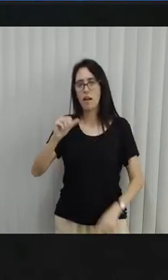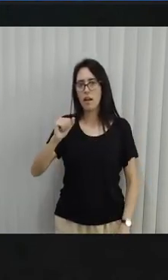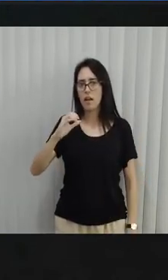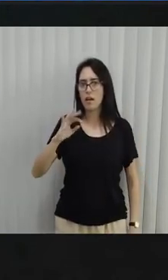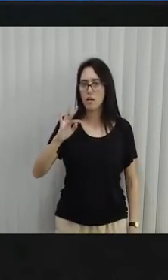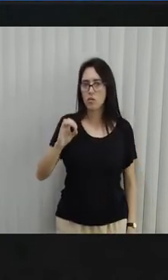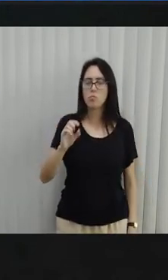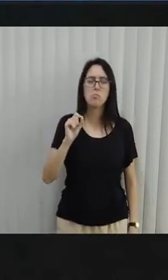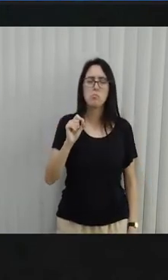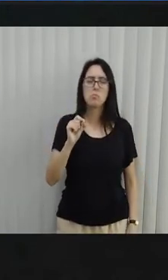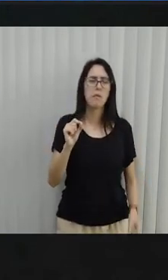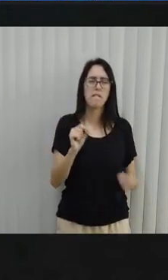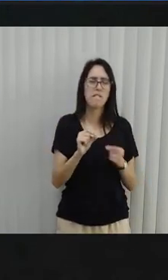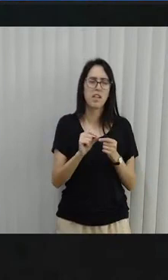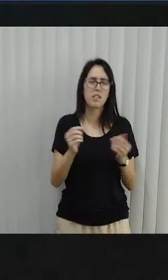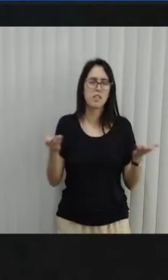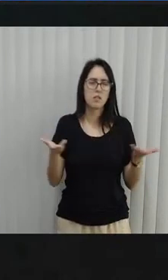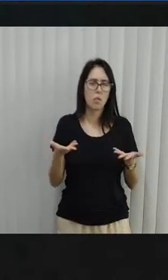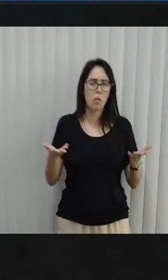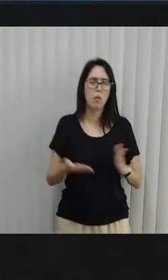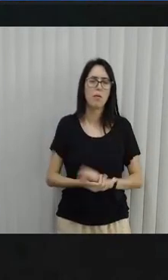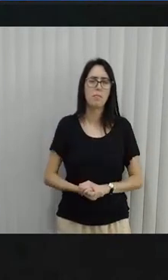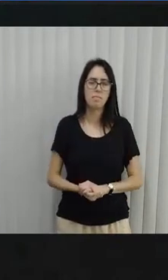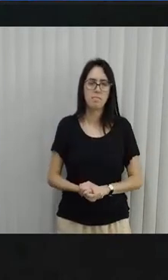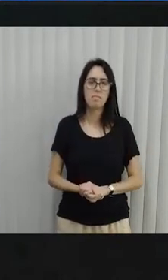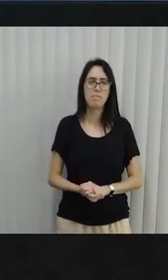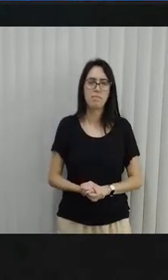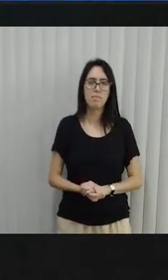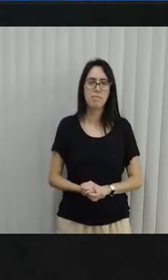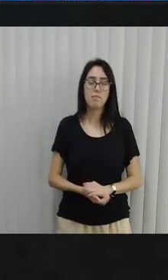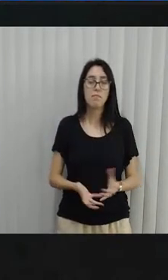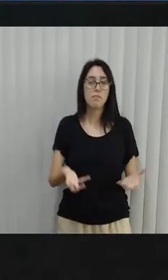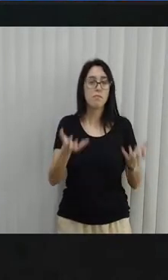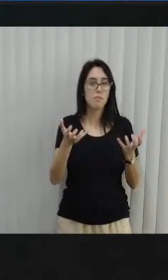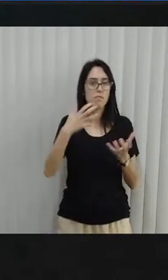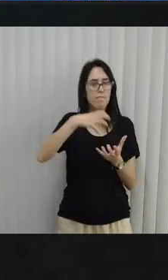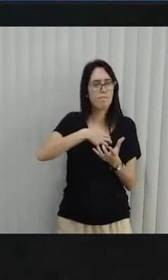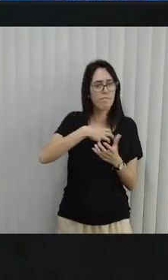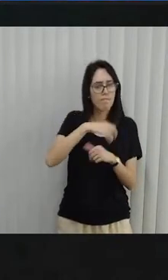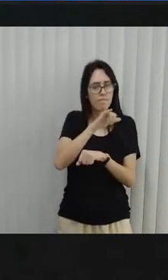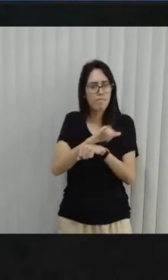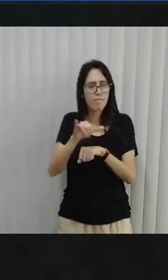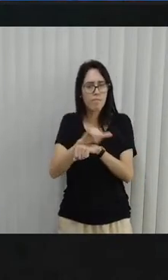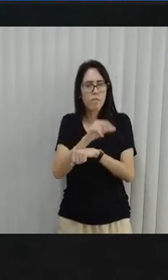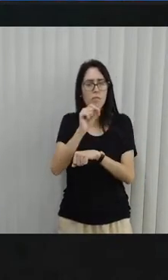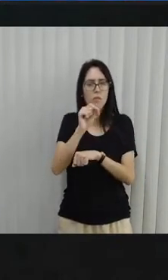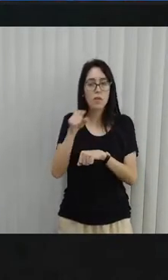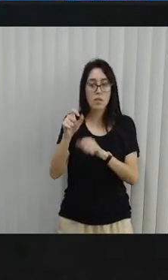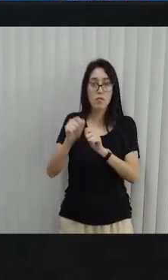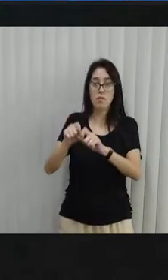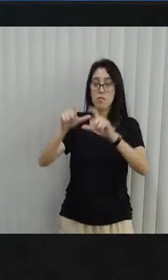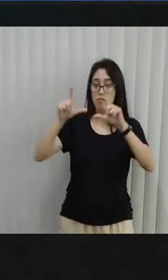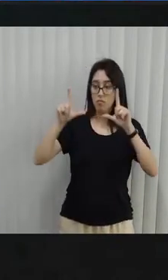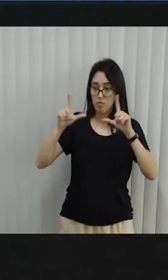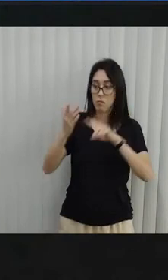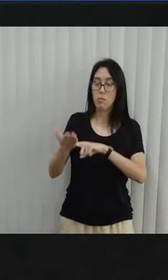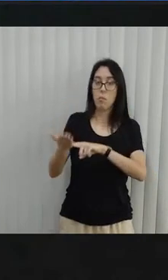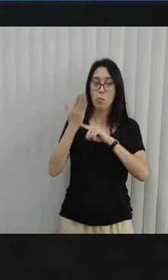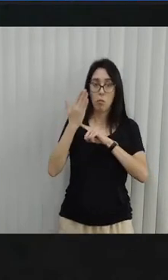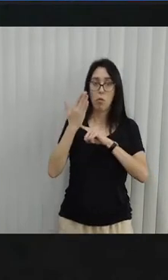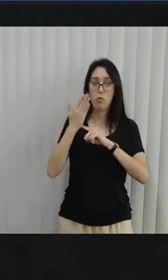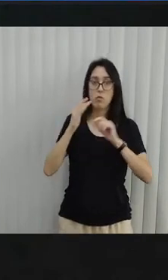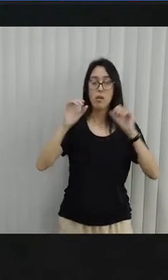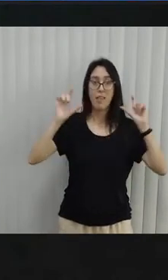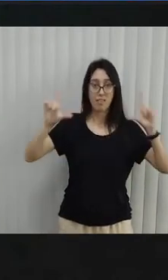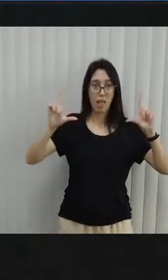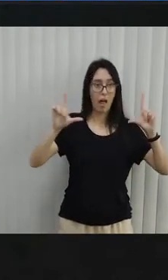agora é, a gente já definiu o cacto, fazer uma forma com que ele apareça na tela, percorra a tela toda